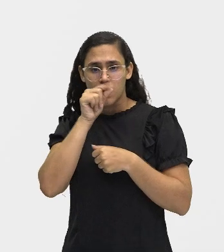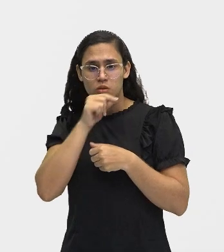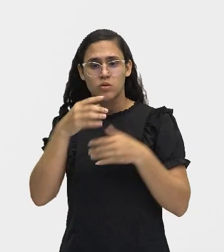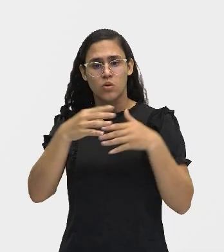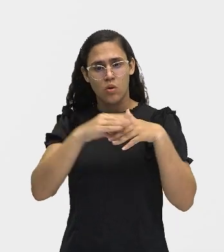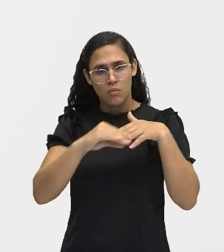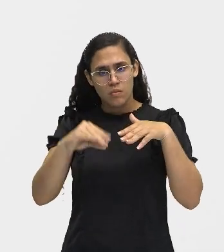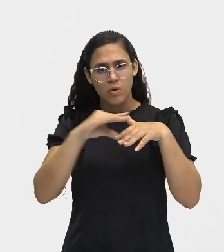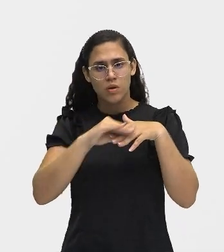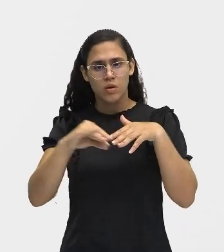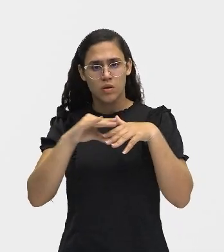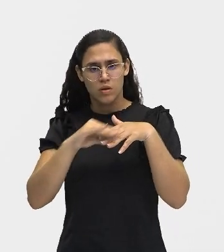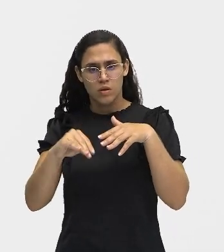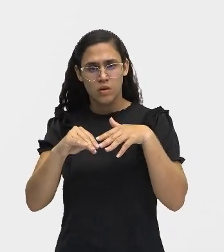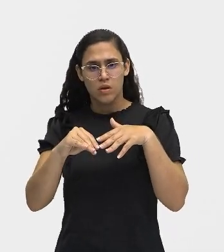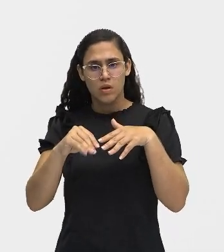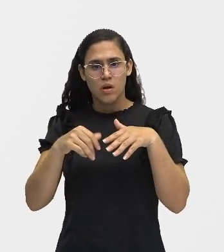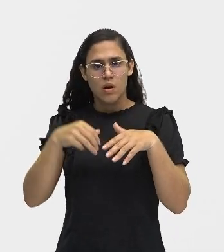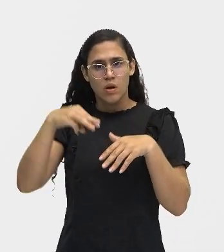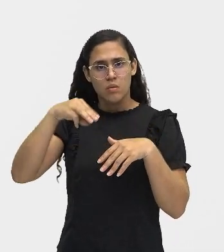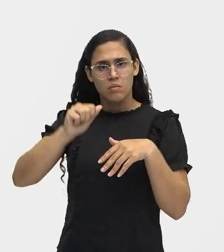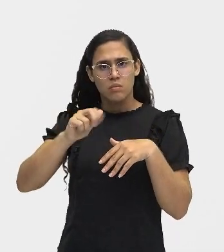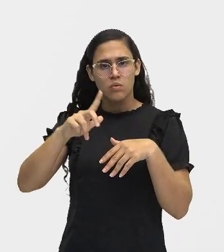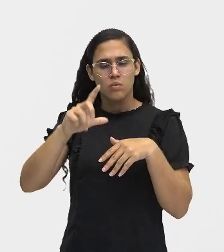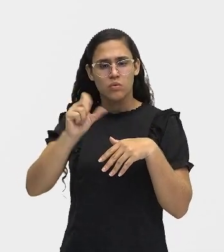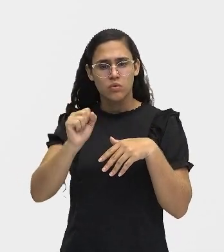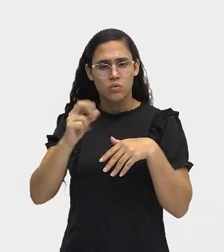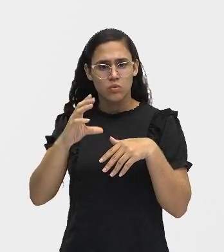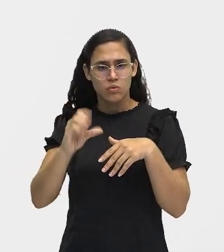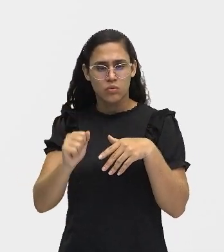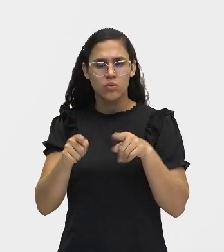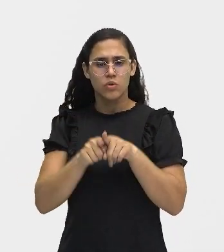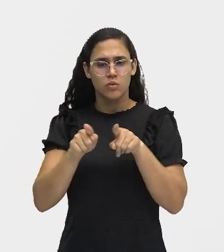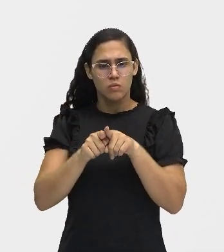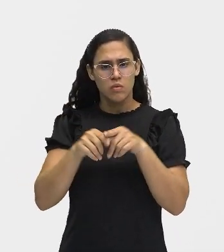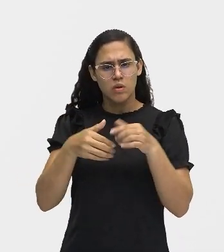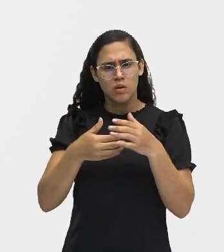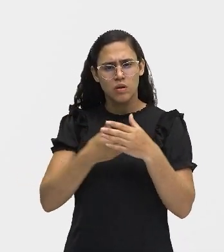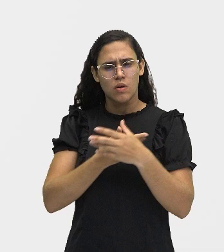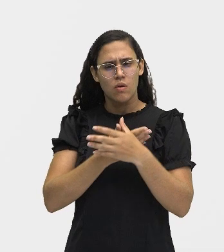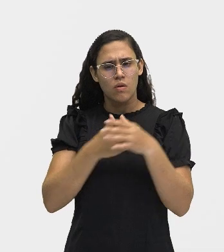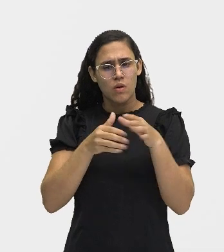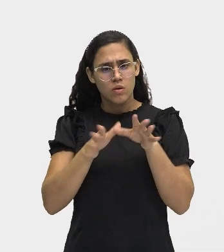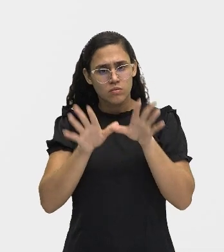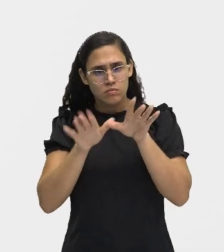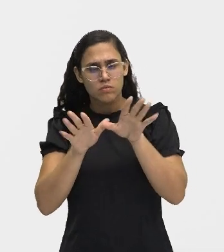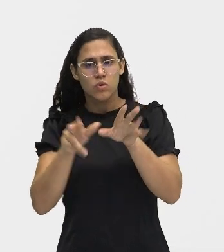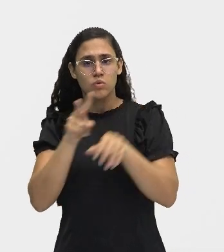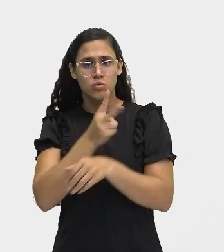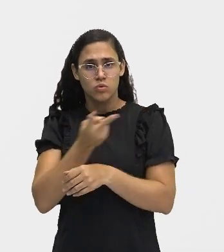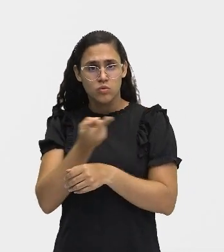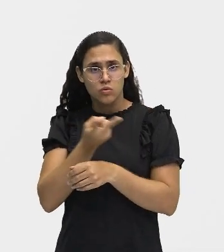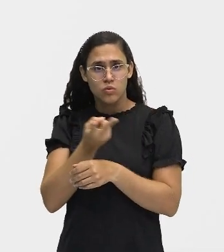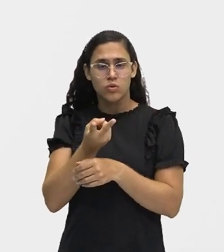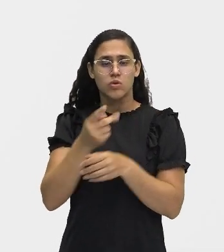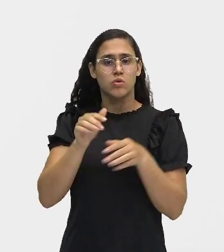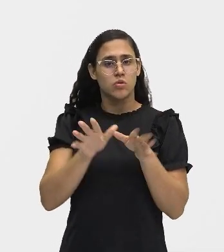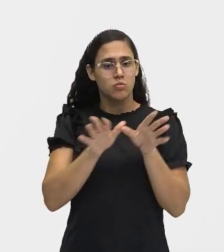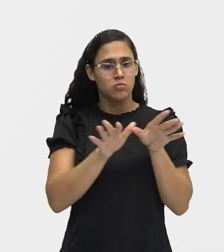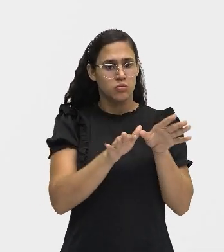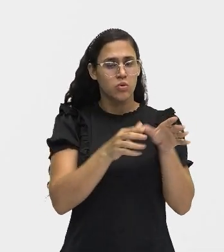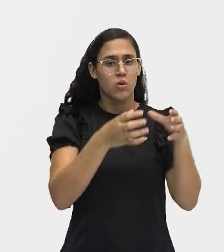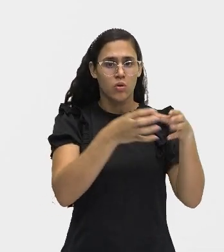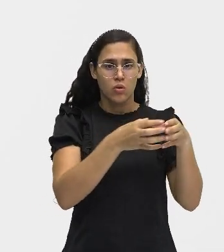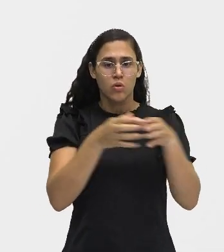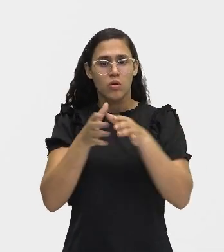poder movimentar essa asa, né? Então, apesar de serem asas, né? Tanto a do inseto quanto a do pássaro, né, elas são utilizadas